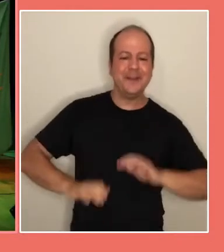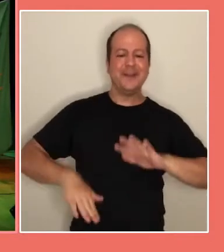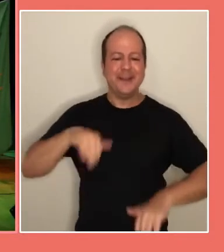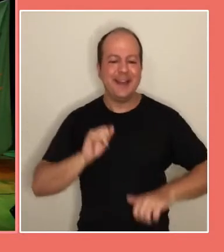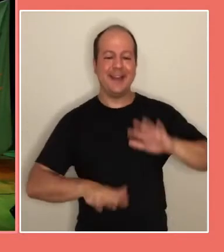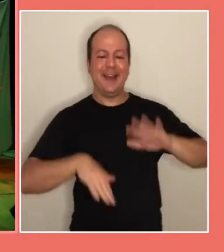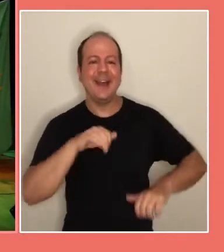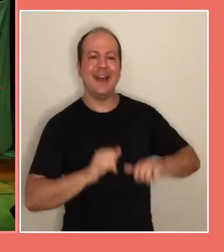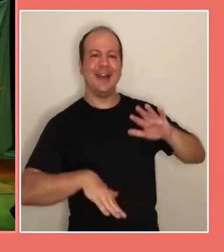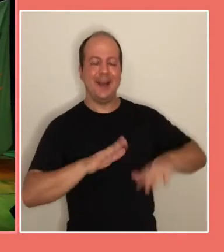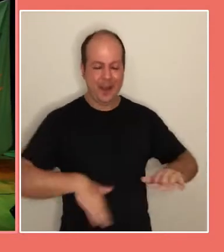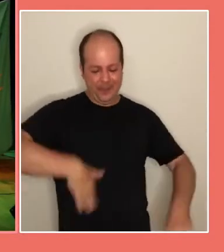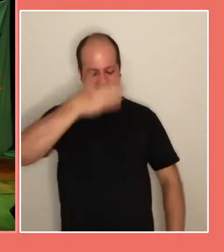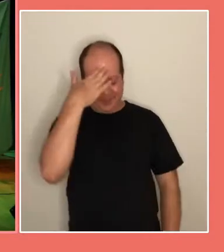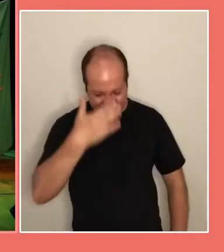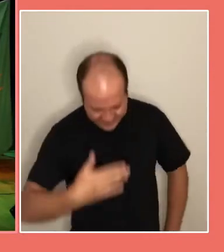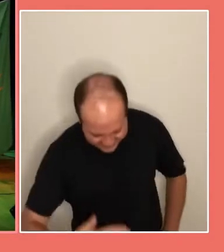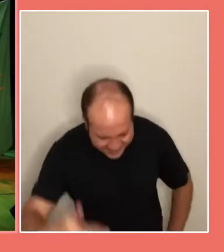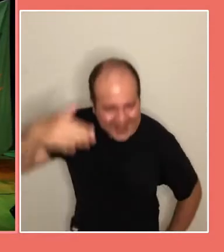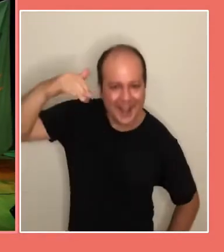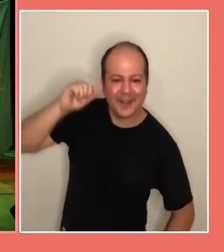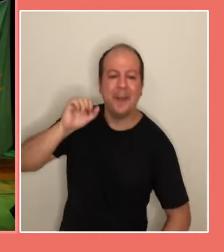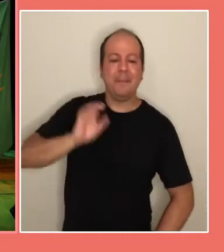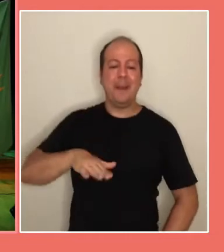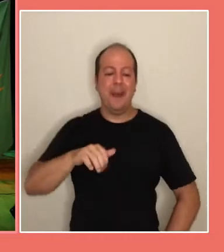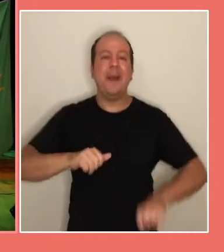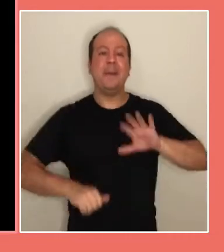fez cabeça no toque do roncó.